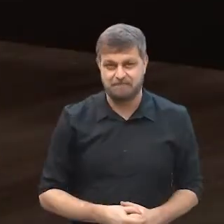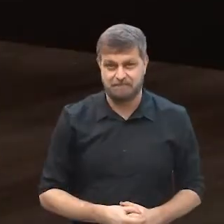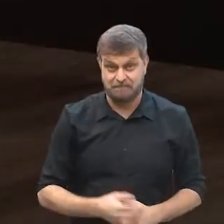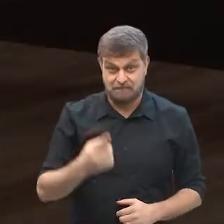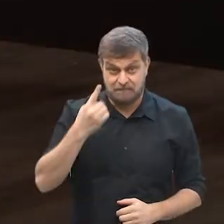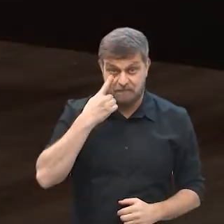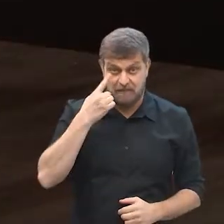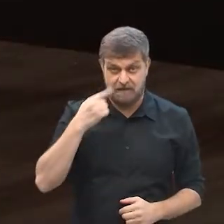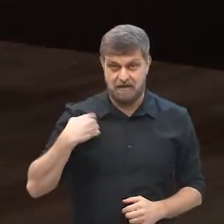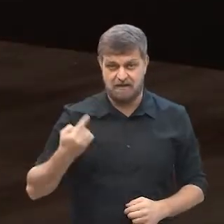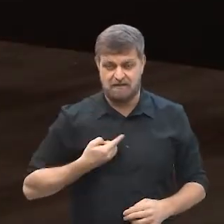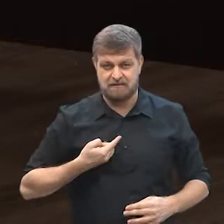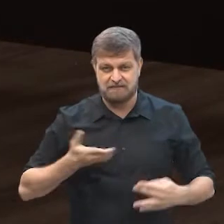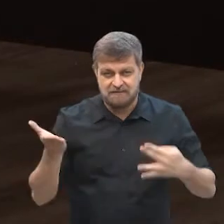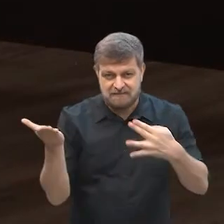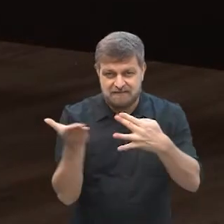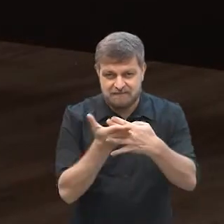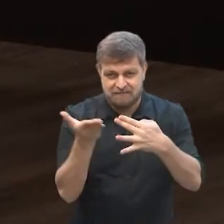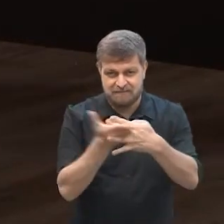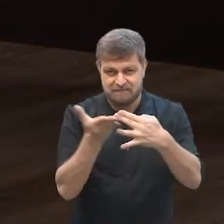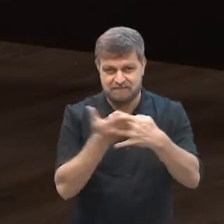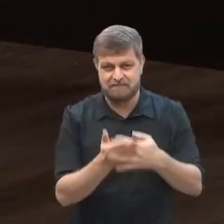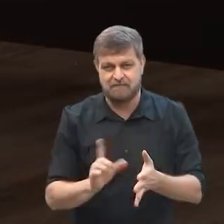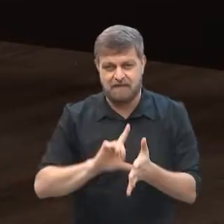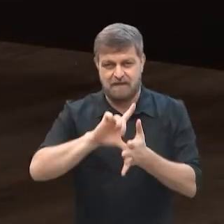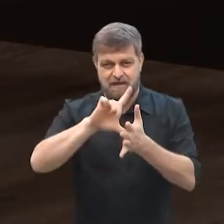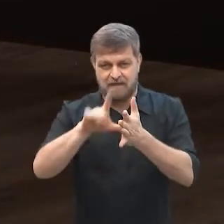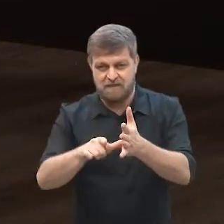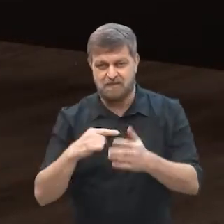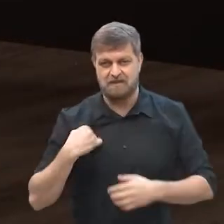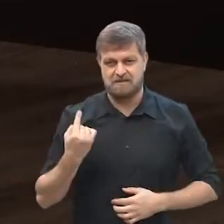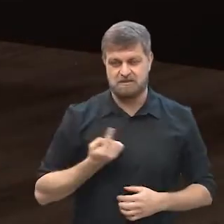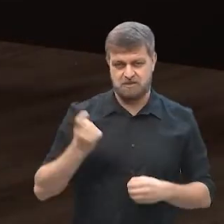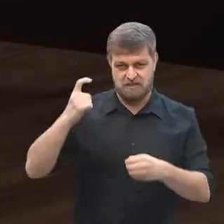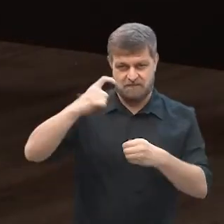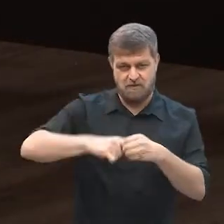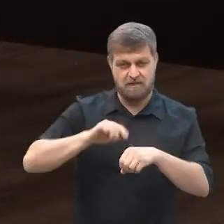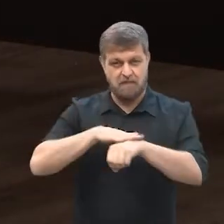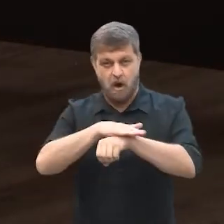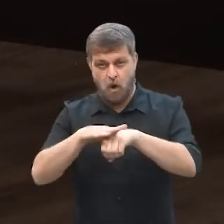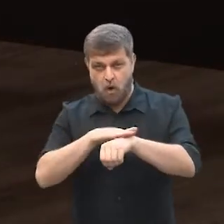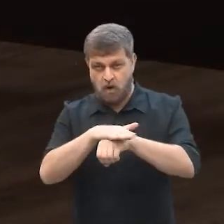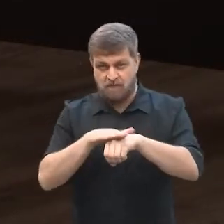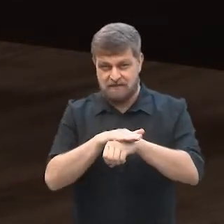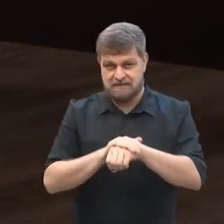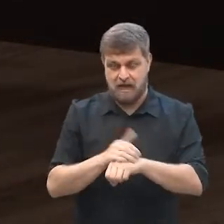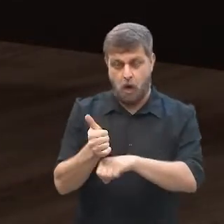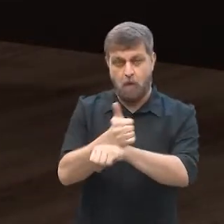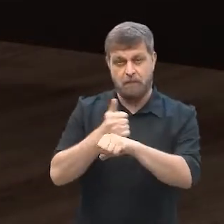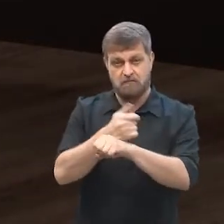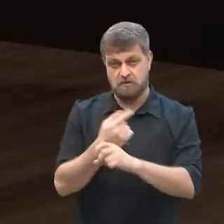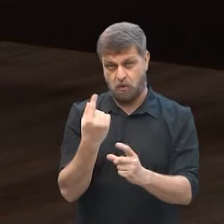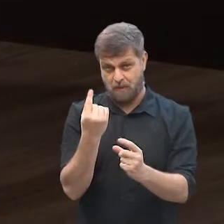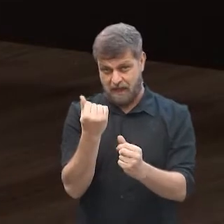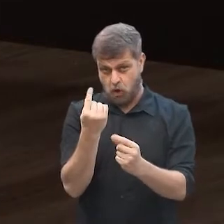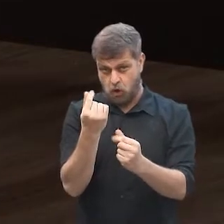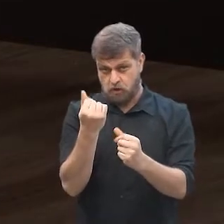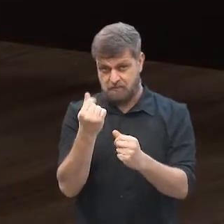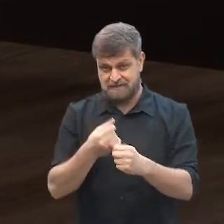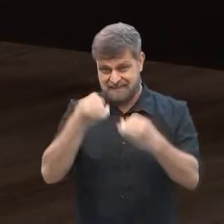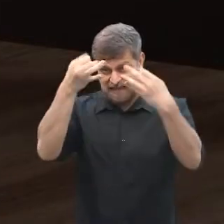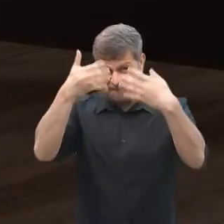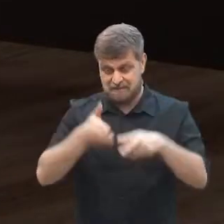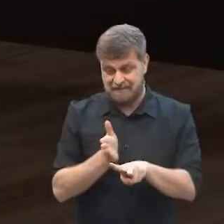Olha só, e a gente vai para um breve intervalo. Na sequência, a gente volta conversando com um economista que vai falar justamente